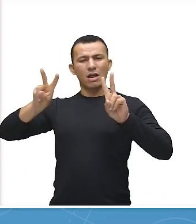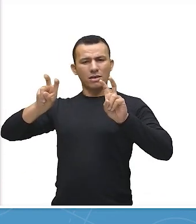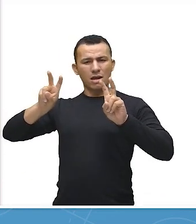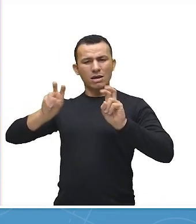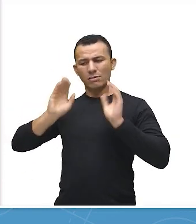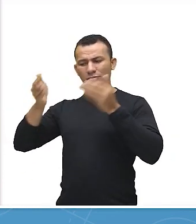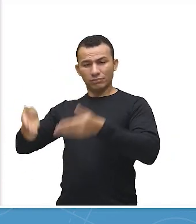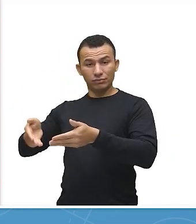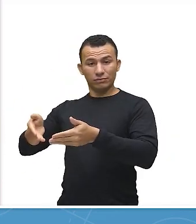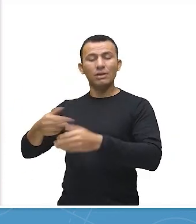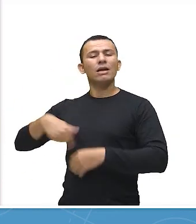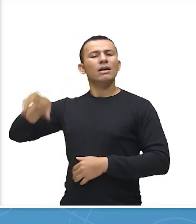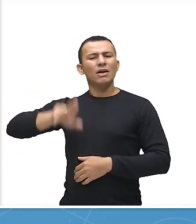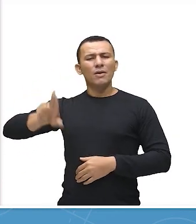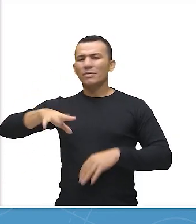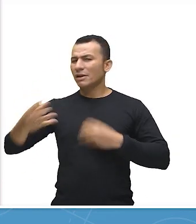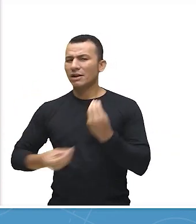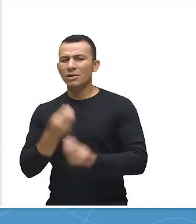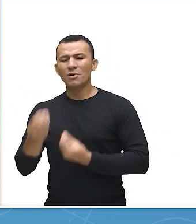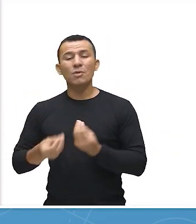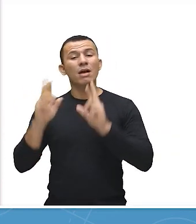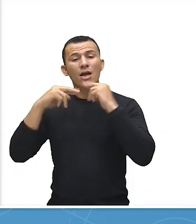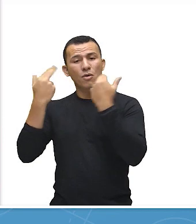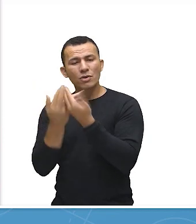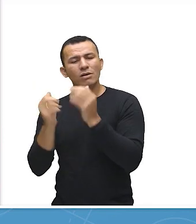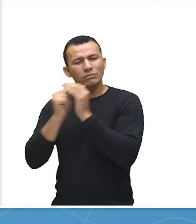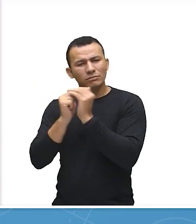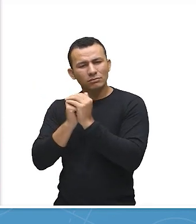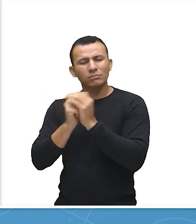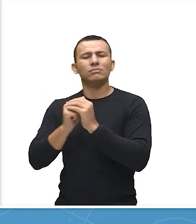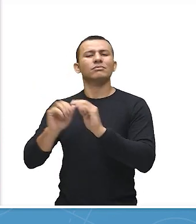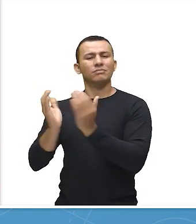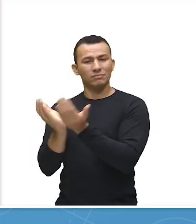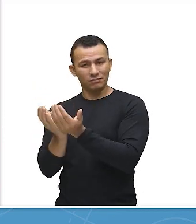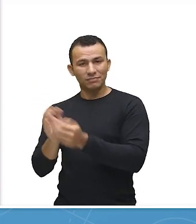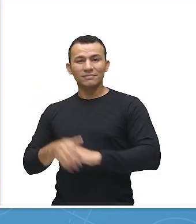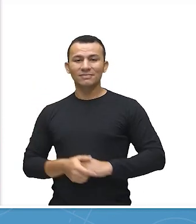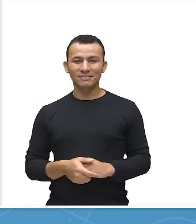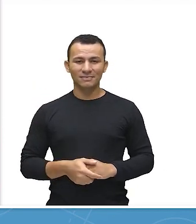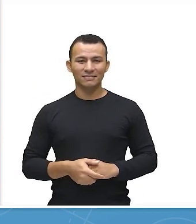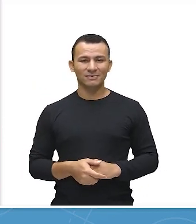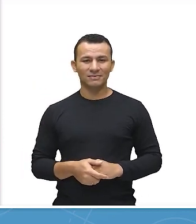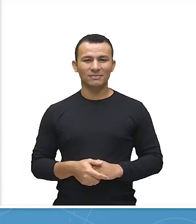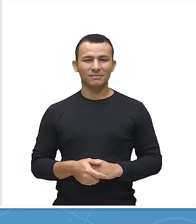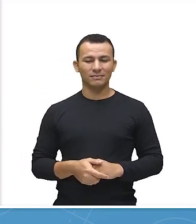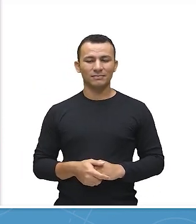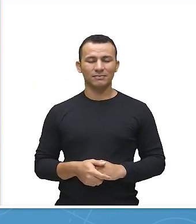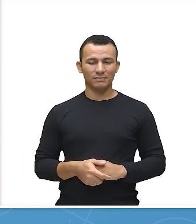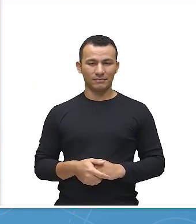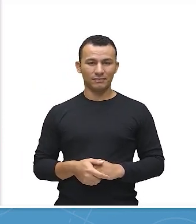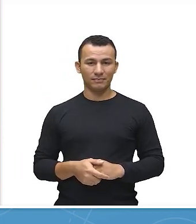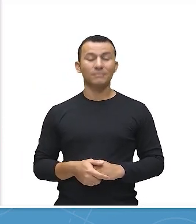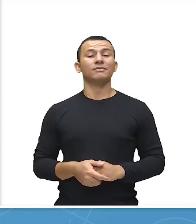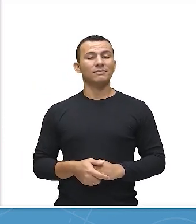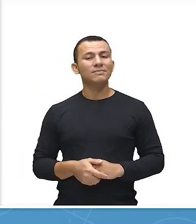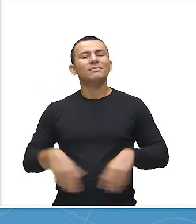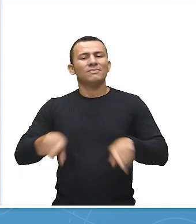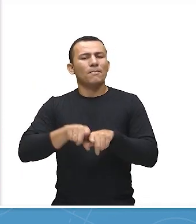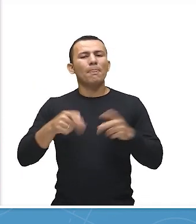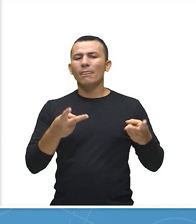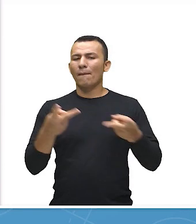de pandemia que nós estamos vivendo. A música ela vem também ajudar a gente nesse momento. E a questão trazia qual é